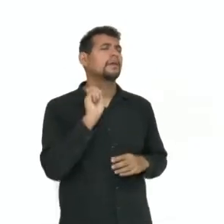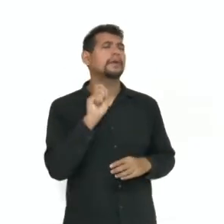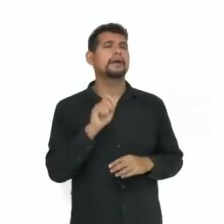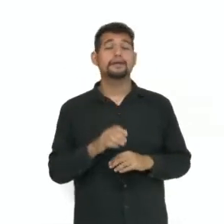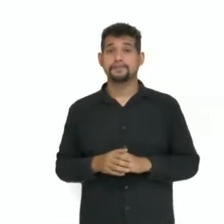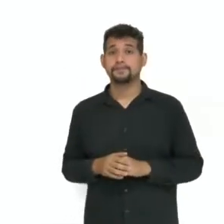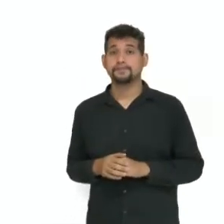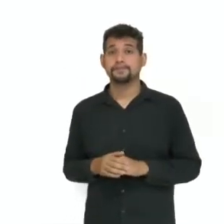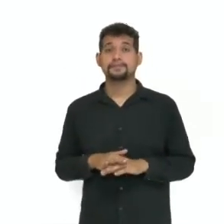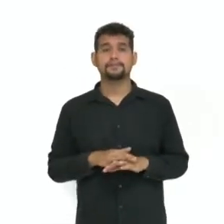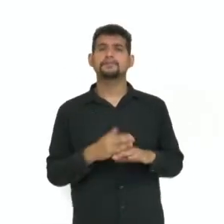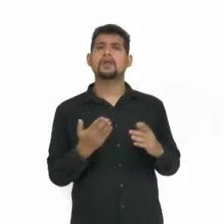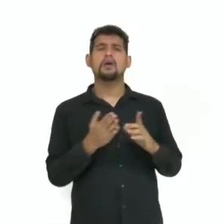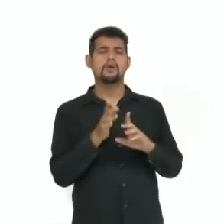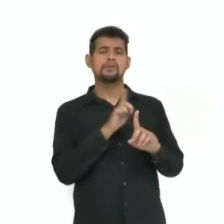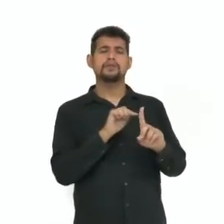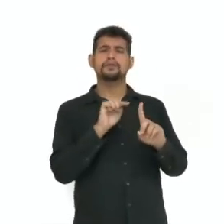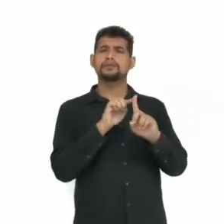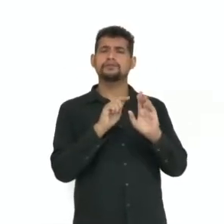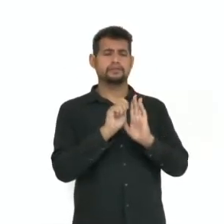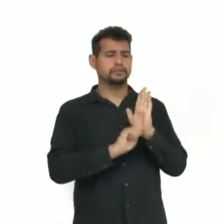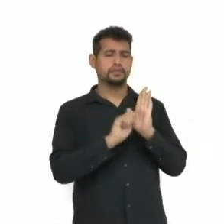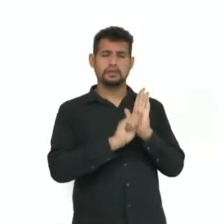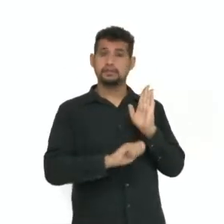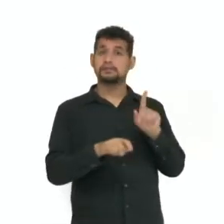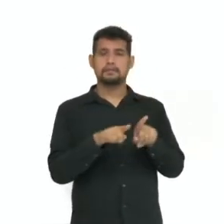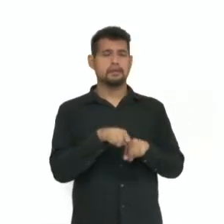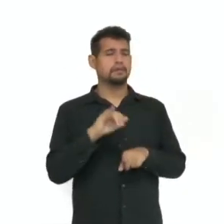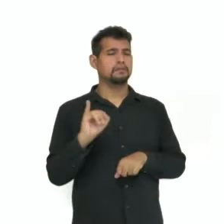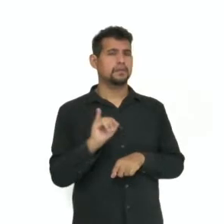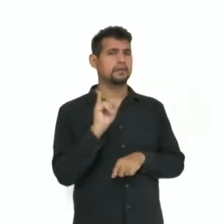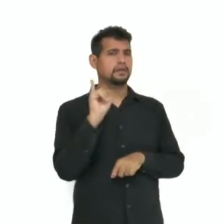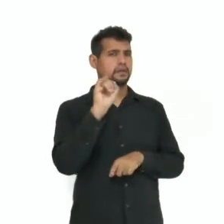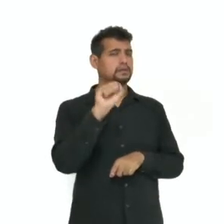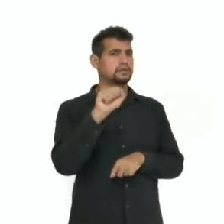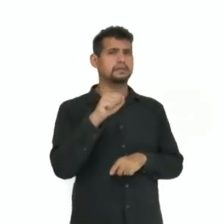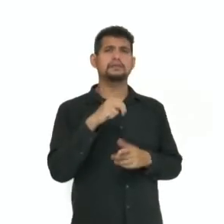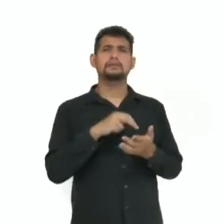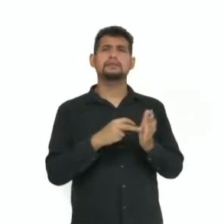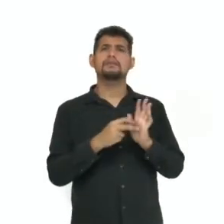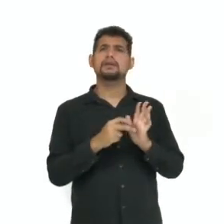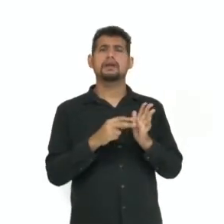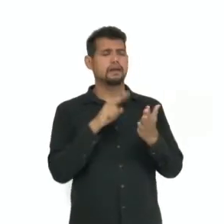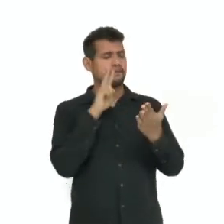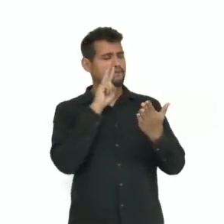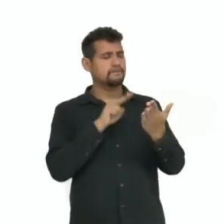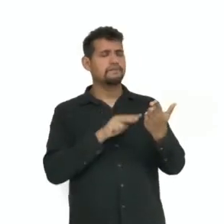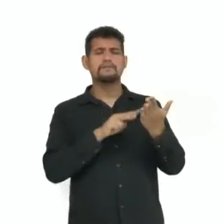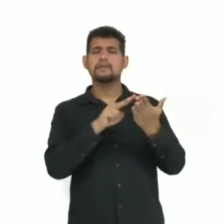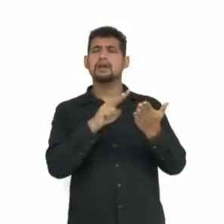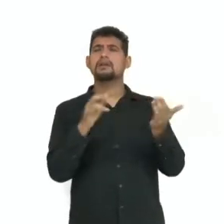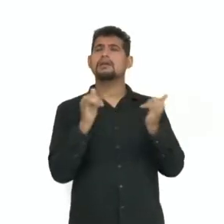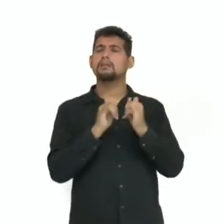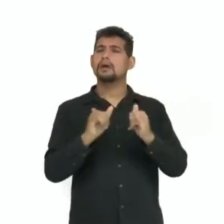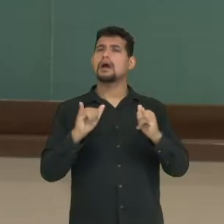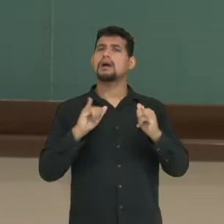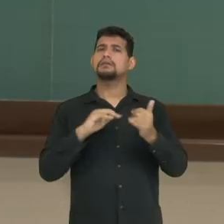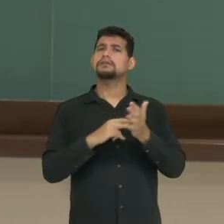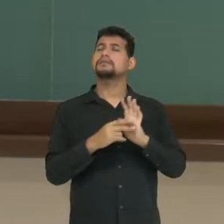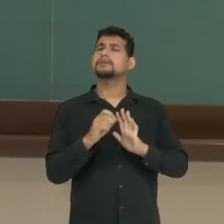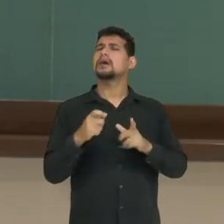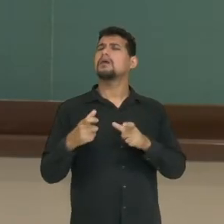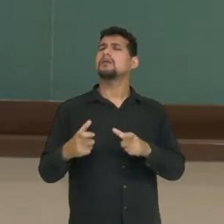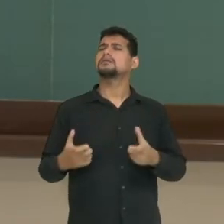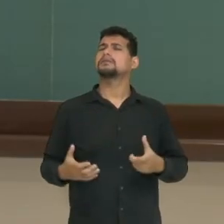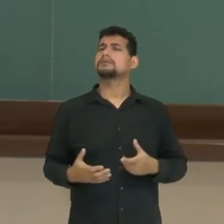A função social desse texto, e isso é muito importante, é interpretar um fato. E o fato está